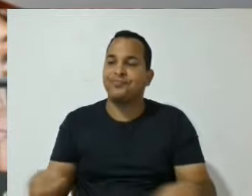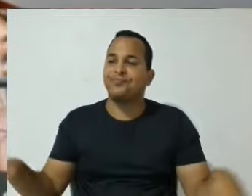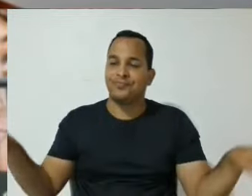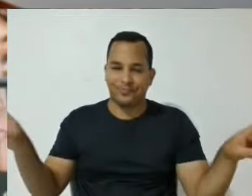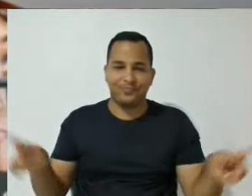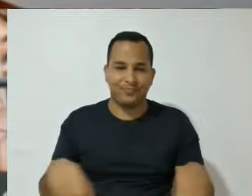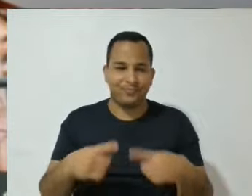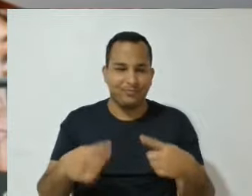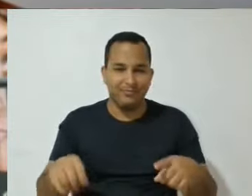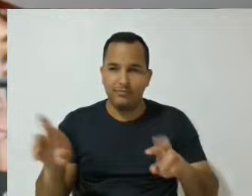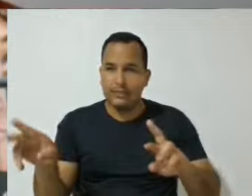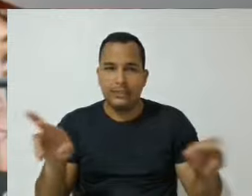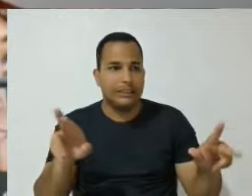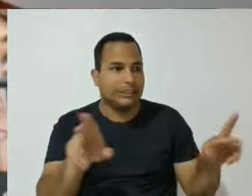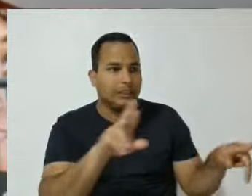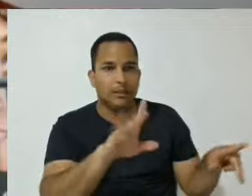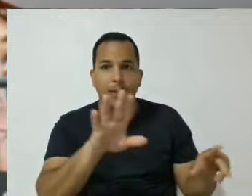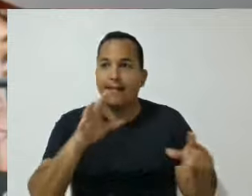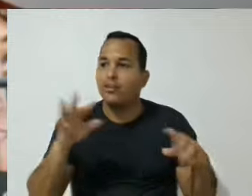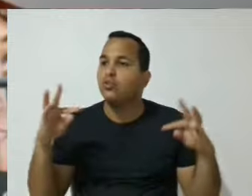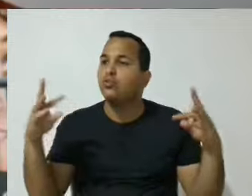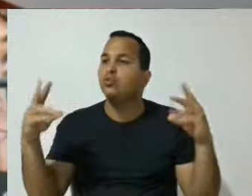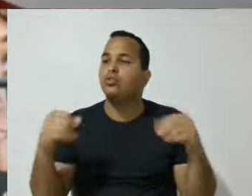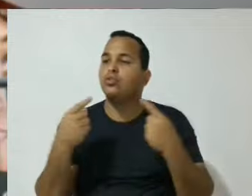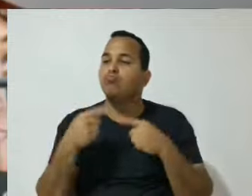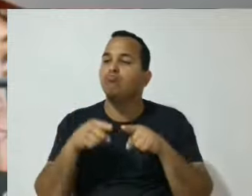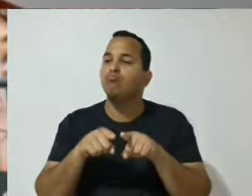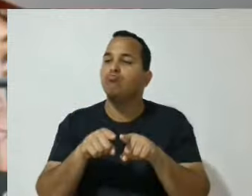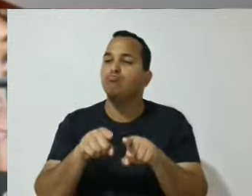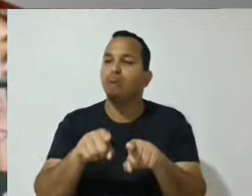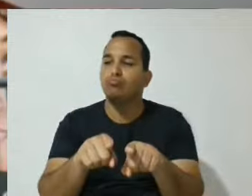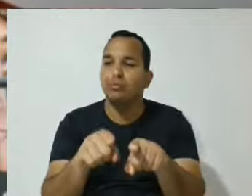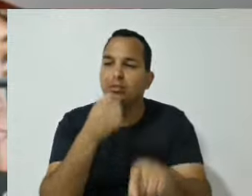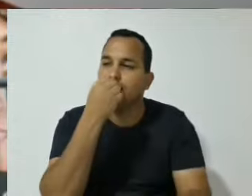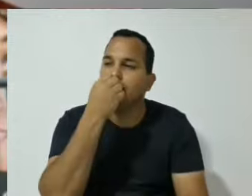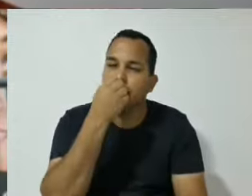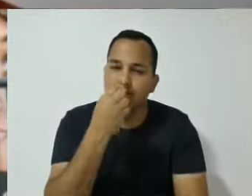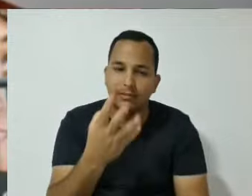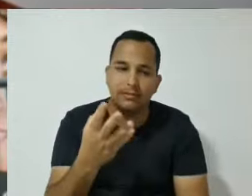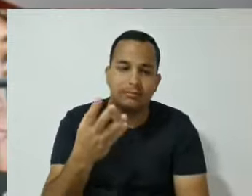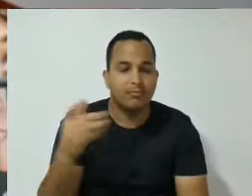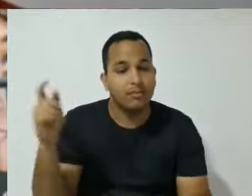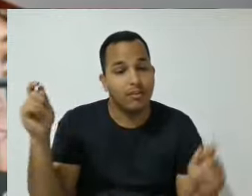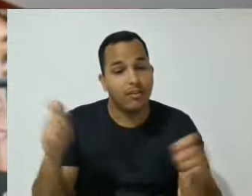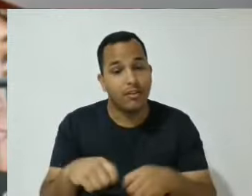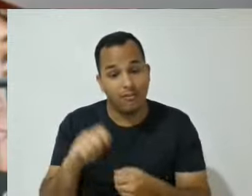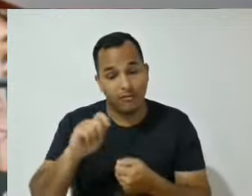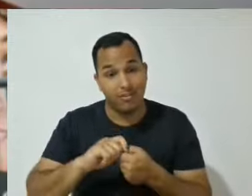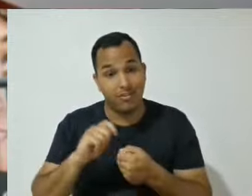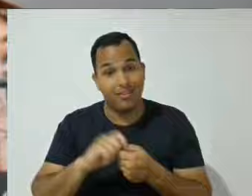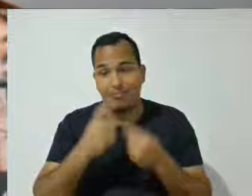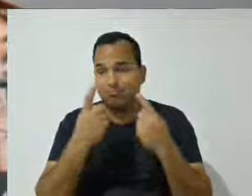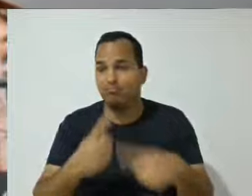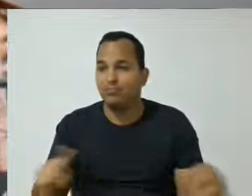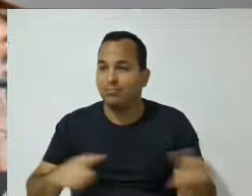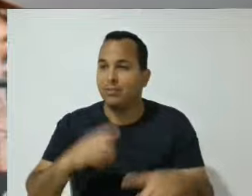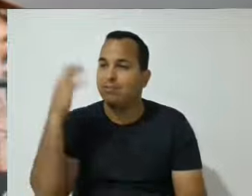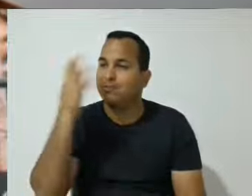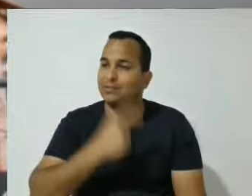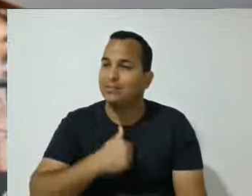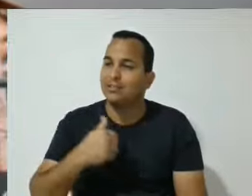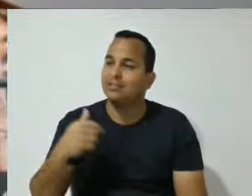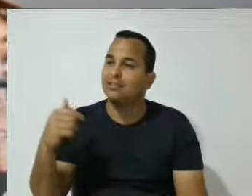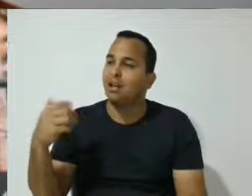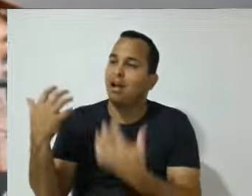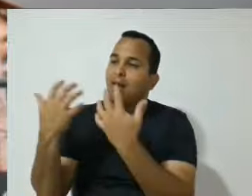É preciso que todos os instrumentos estejam alinhados, estejam bem, para a gente fazer a coisa andar, a coisa funcionar e em